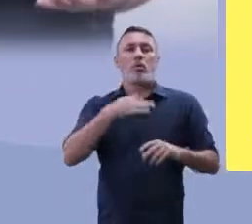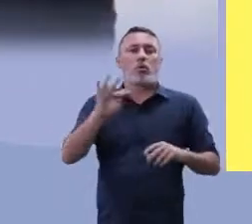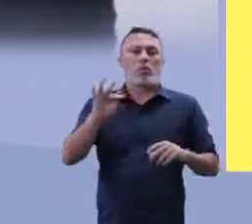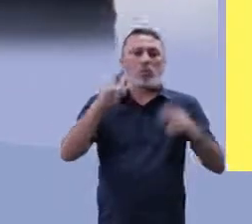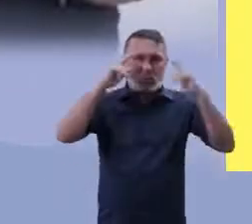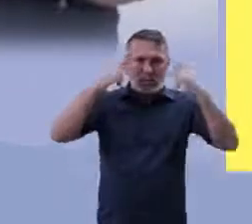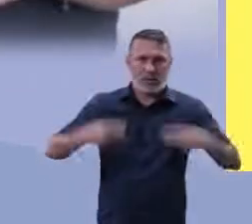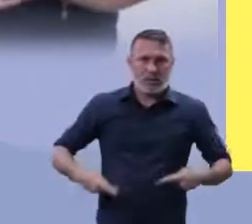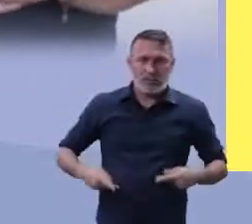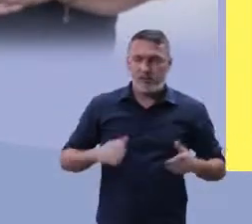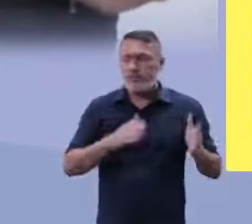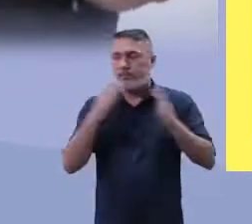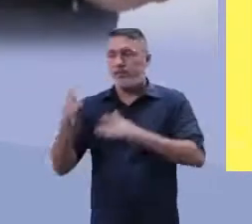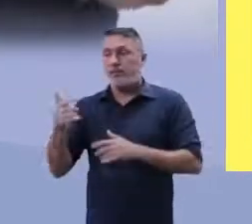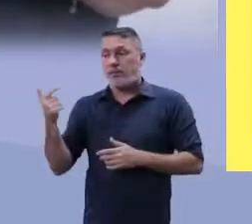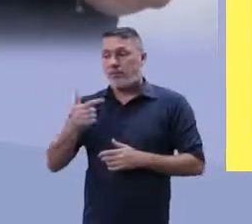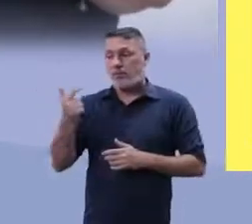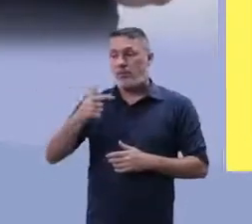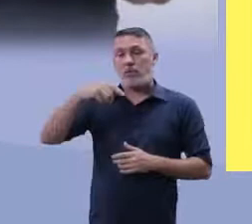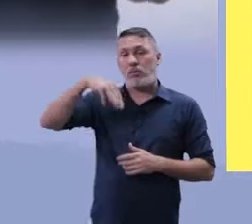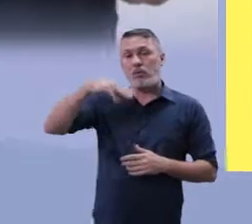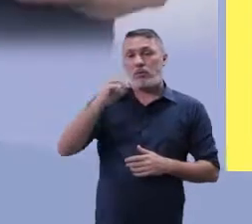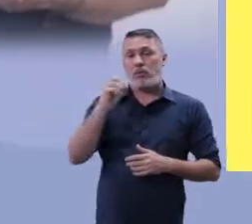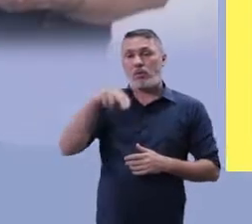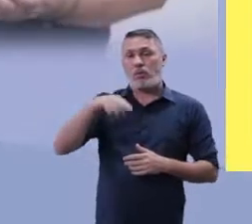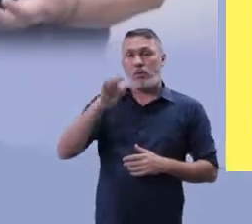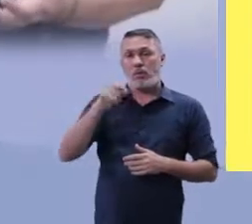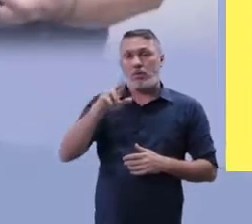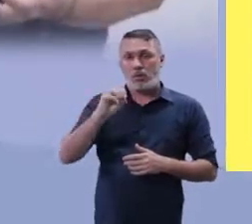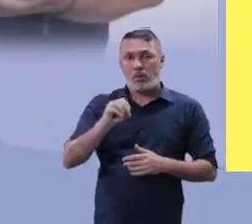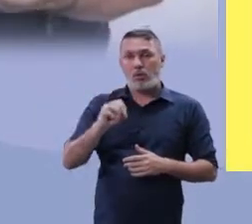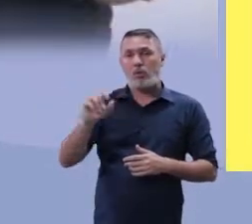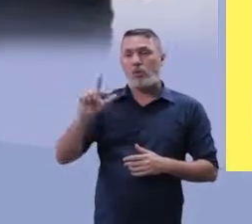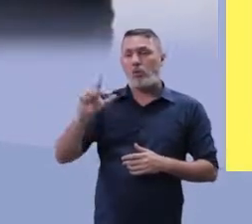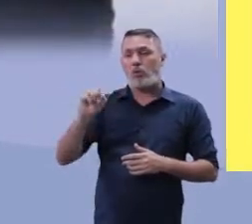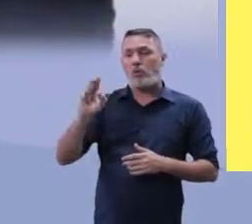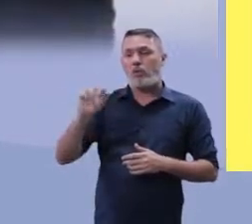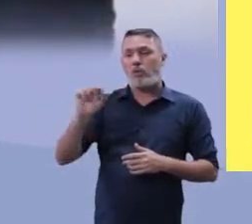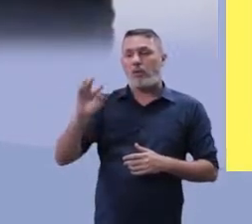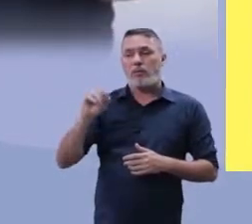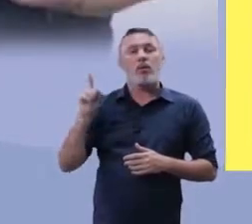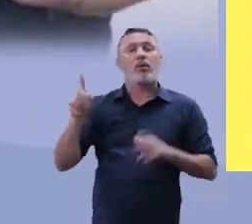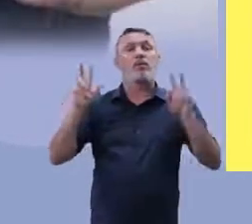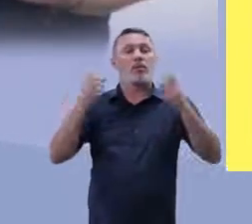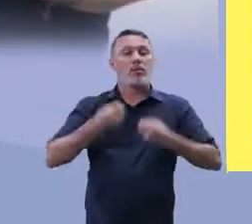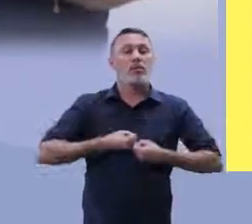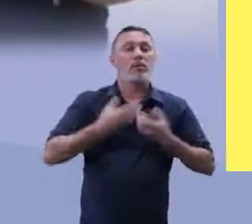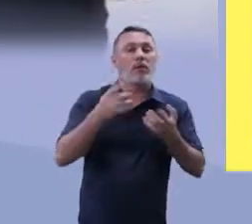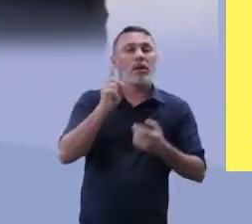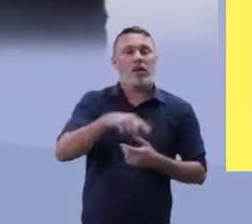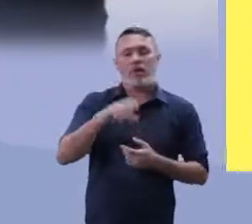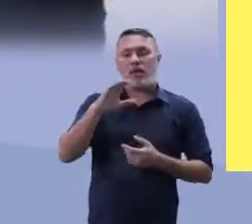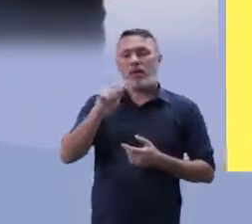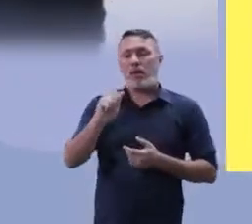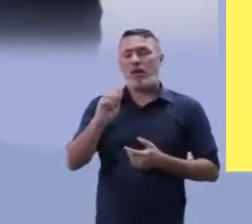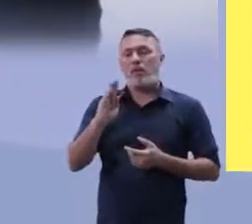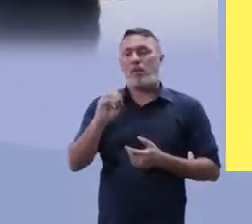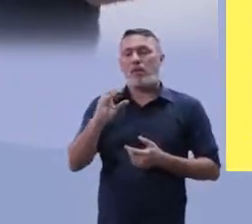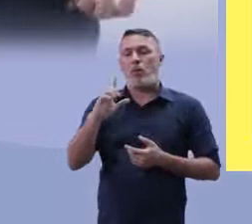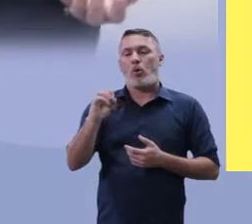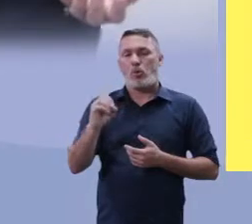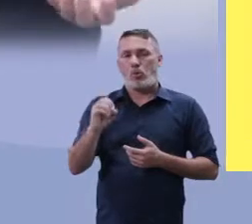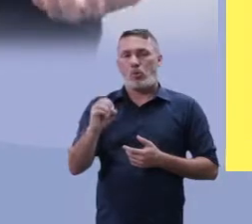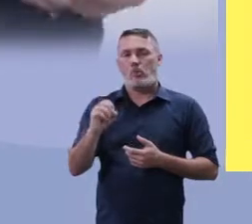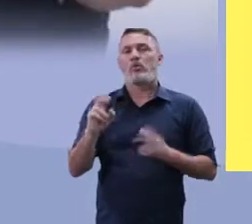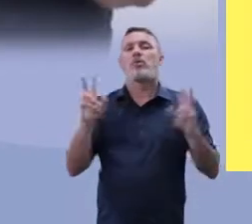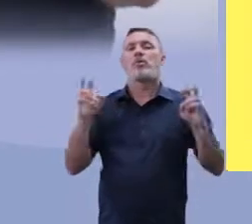humanas. O Monteiro Lobato vai trazer, na sua obra Urupês, vai trazer o caboclo, vai trazer o